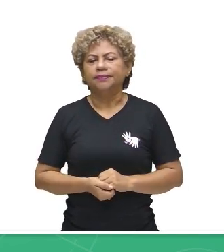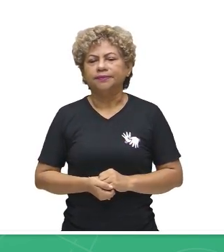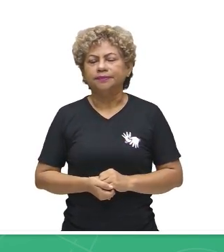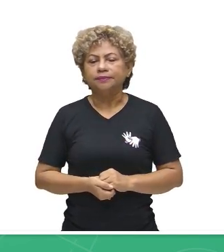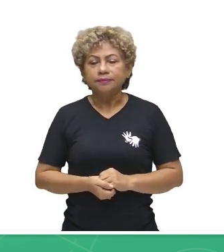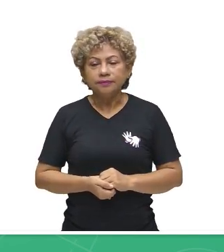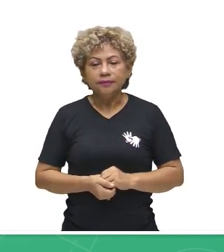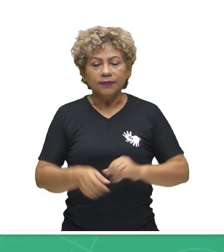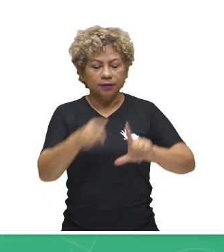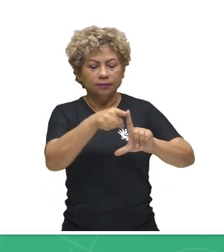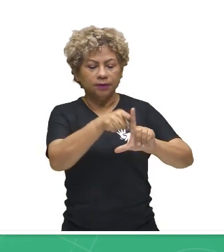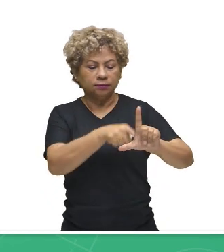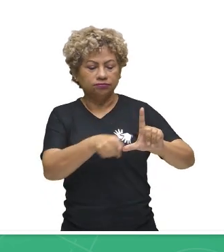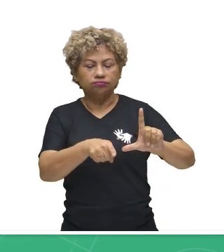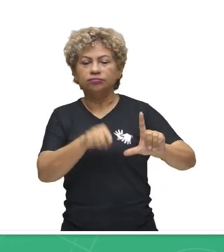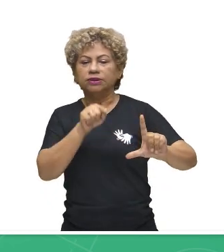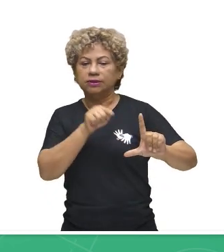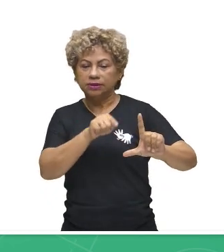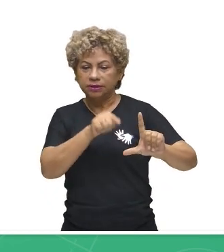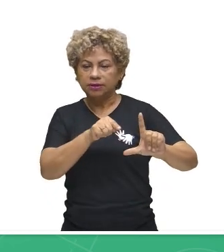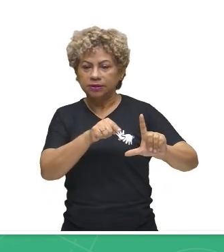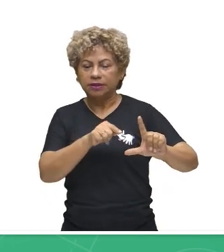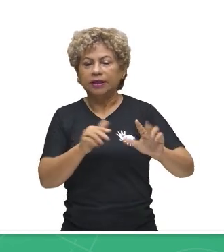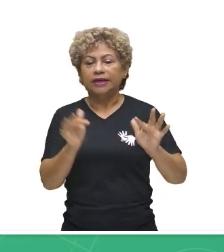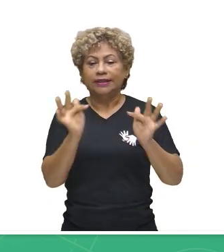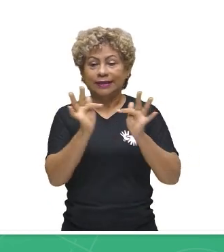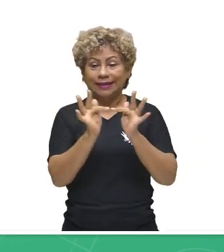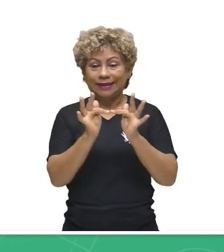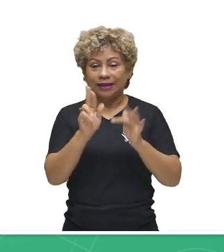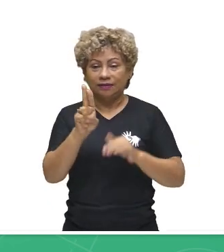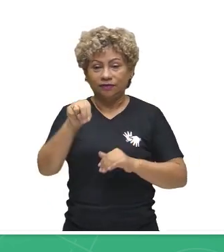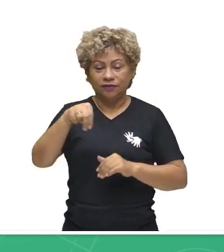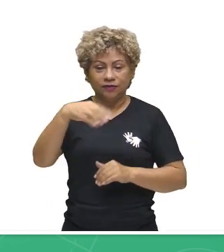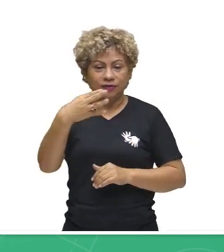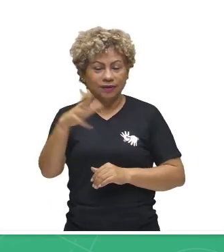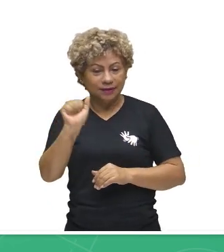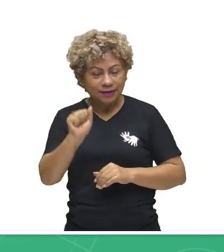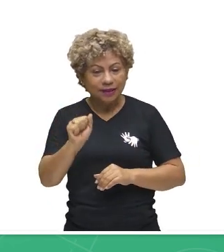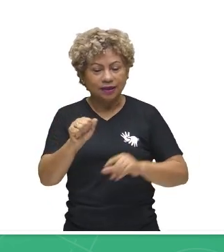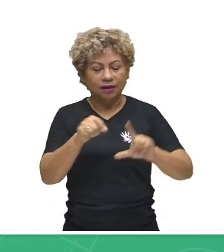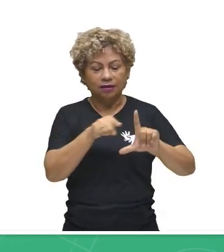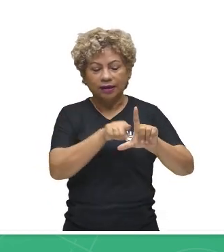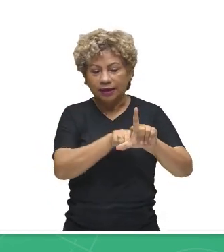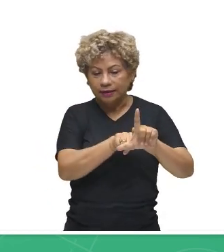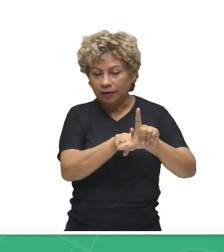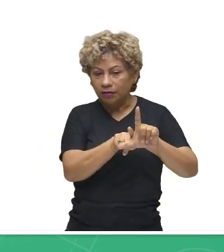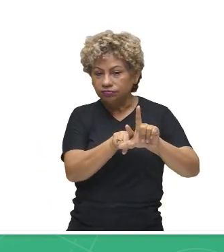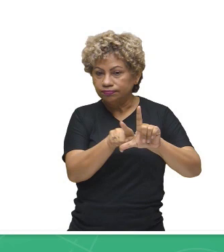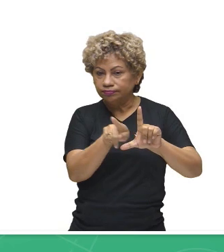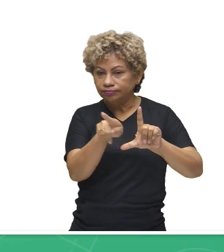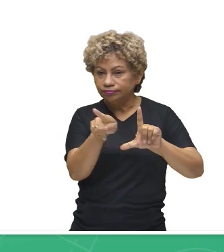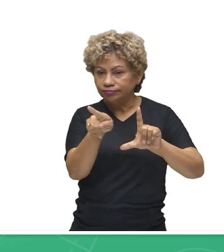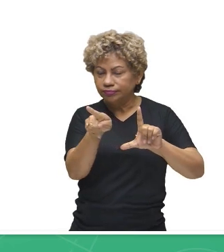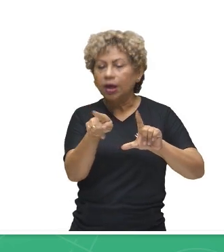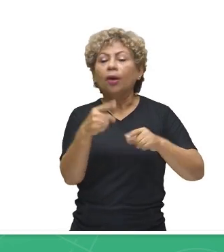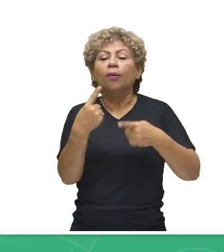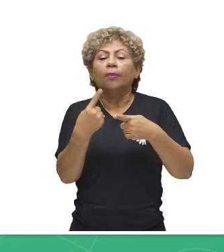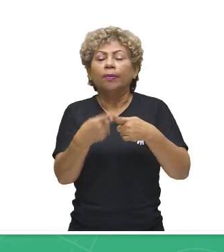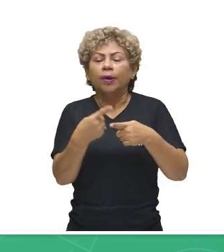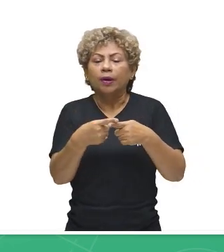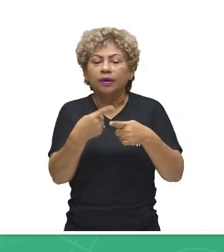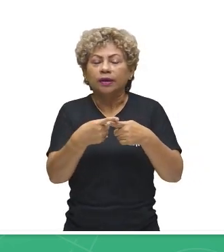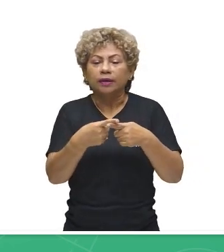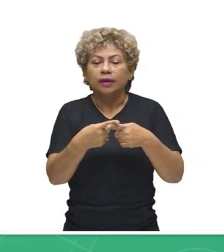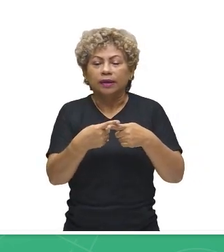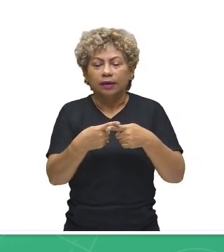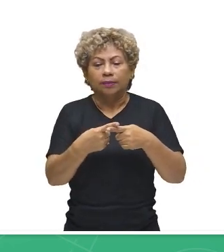o gráfico da função, ela é uma reta crescente. Por quê? Porque o movimento, ele